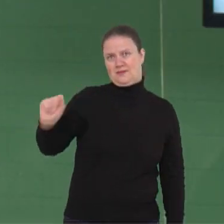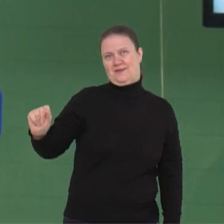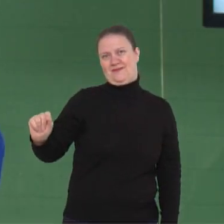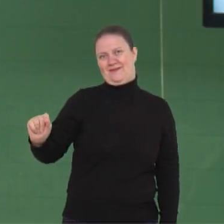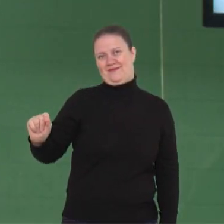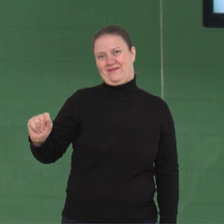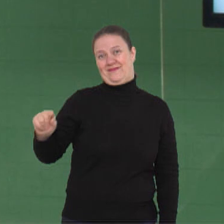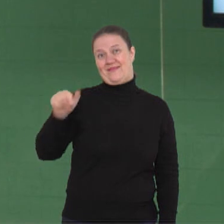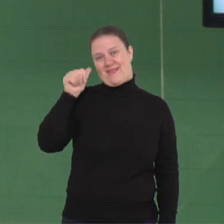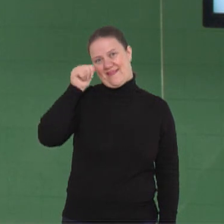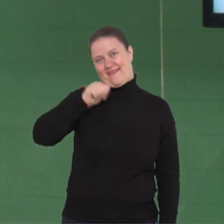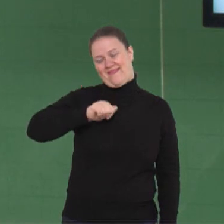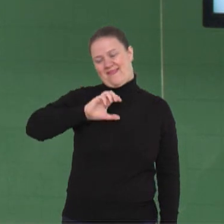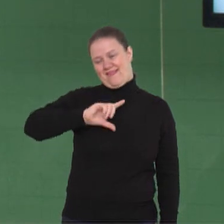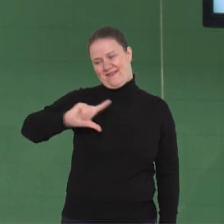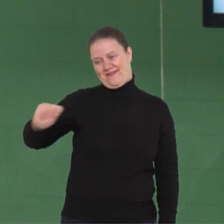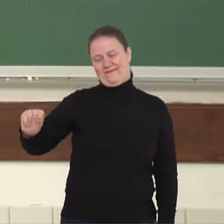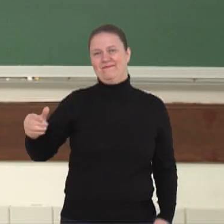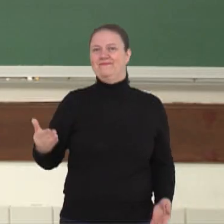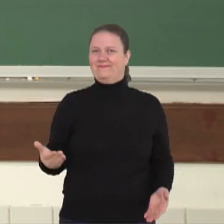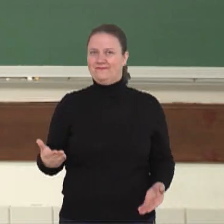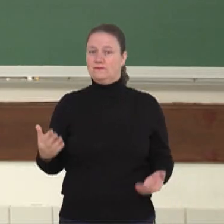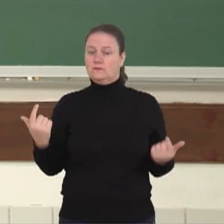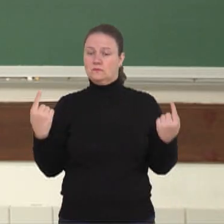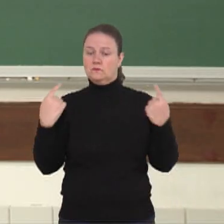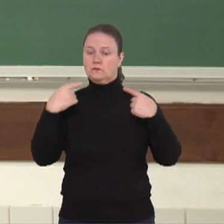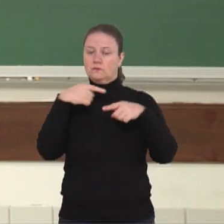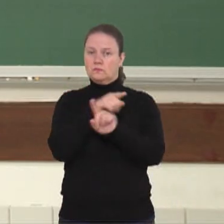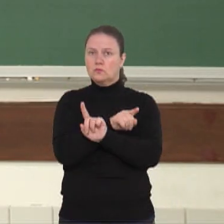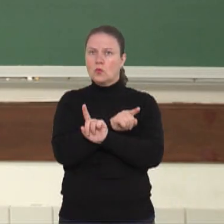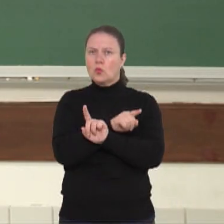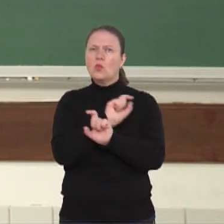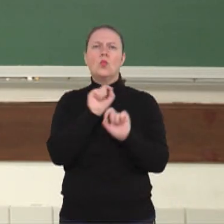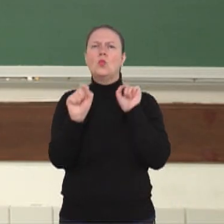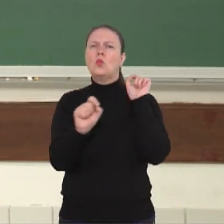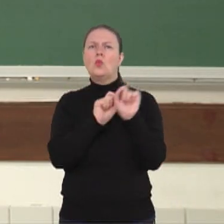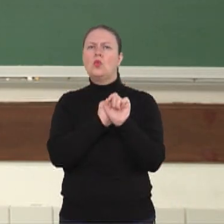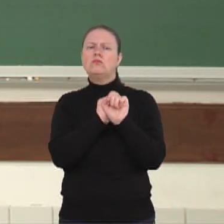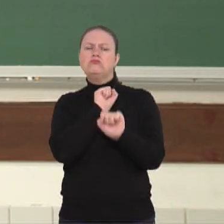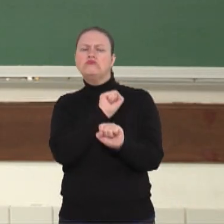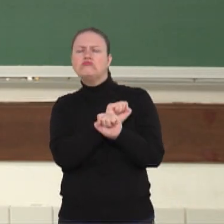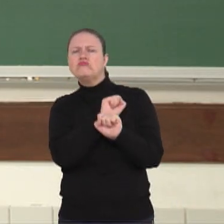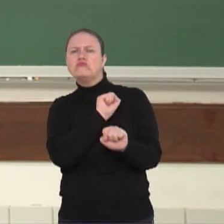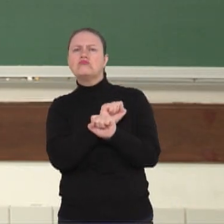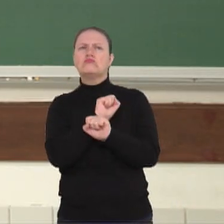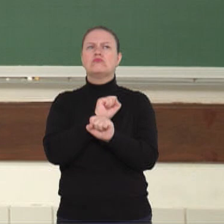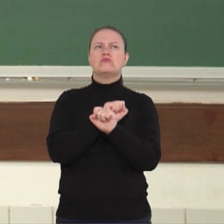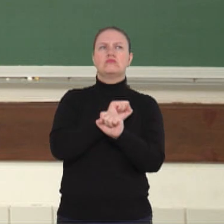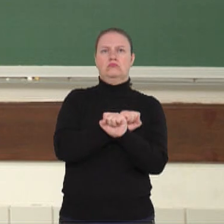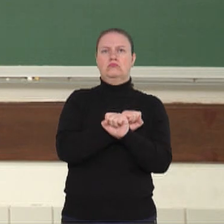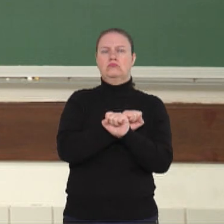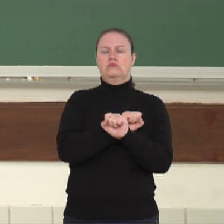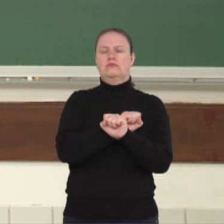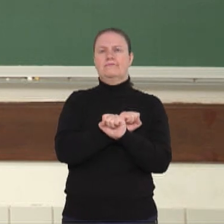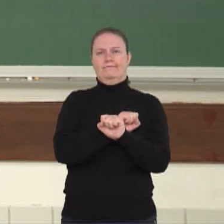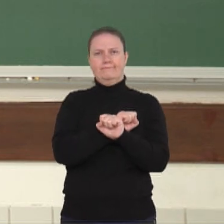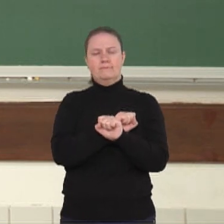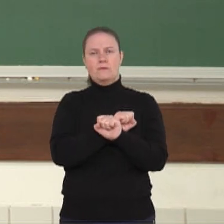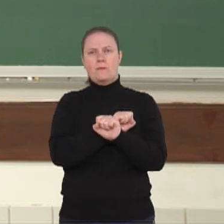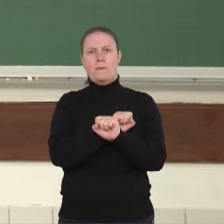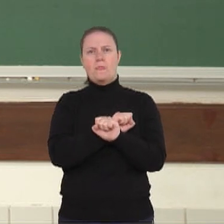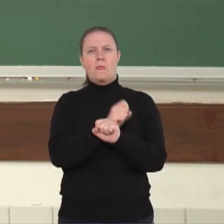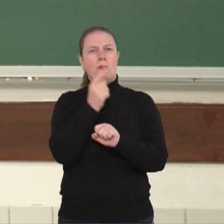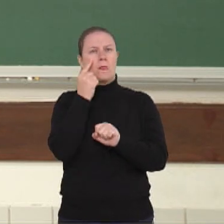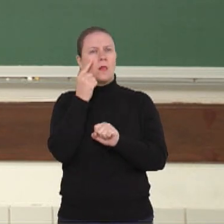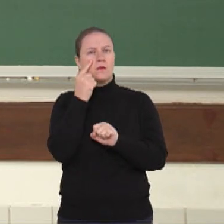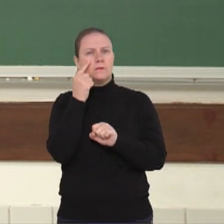que mudando essa sintaxe, essa ordem, eu tenho uma mudança de perspectiva desse fato. Veja que